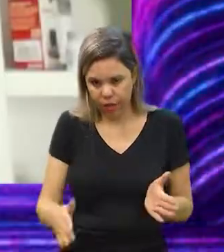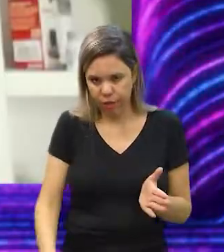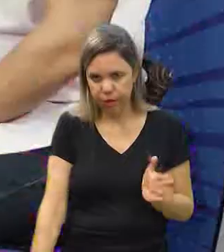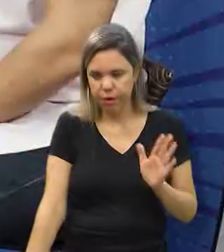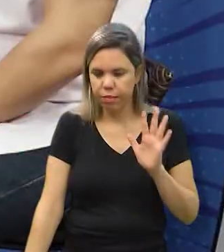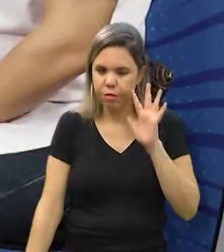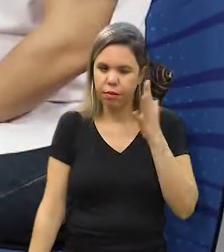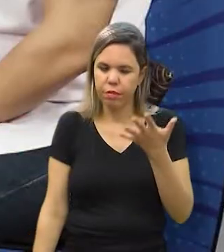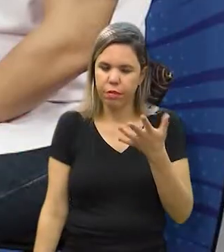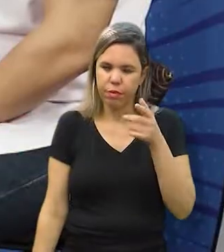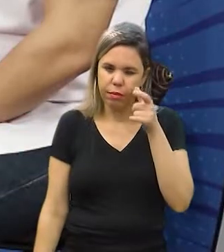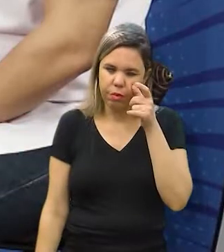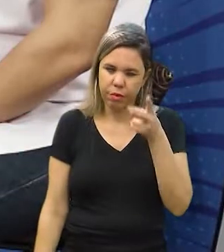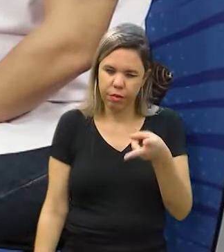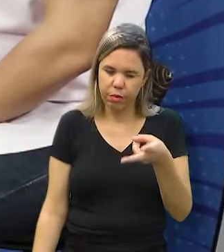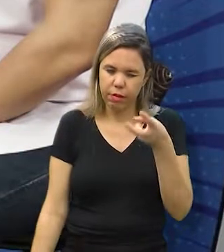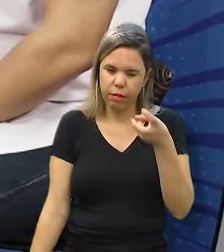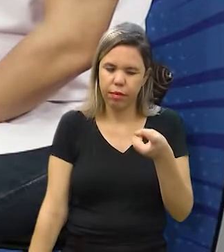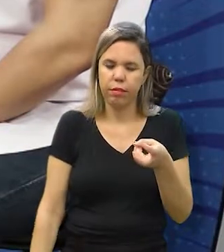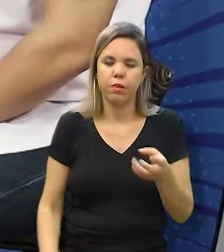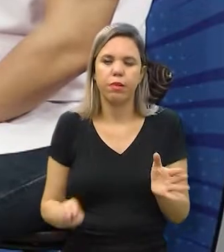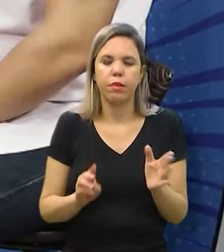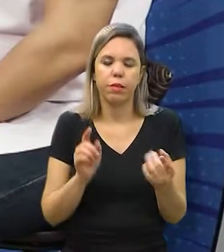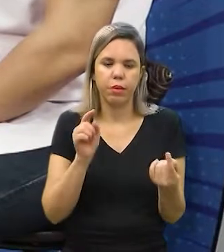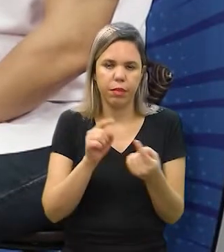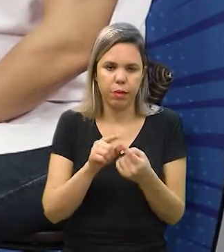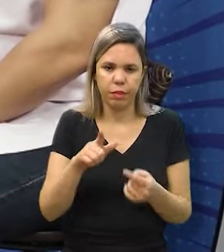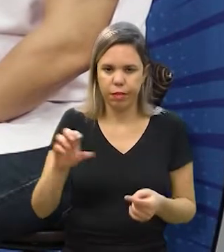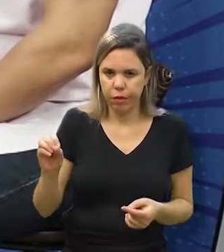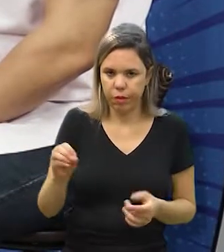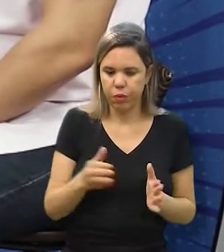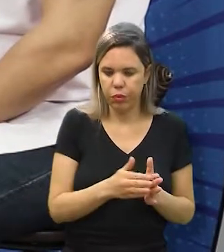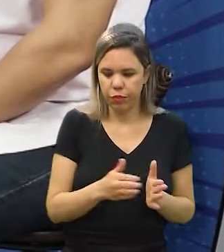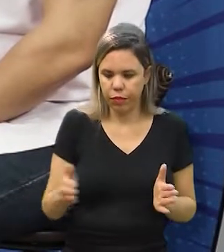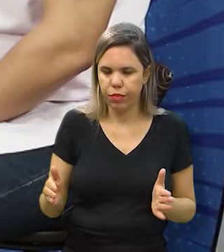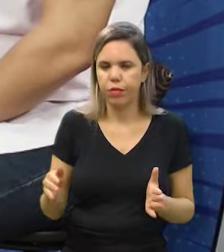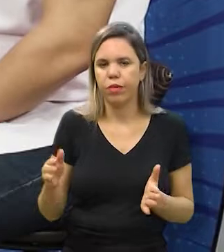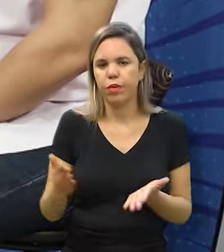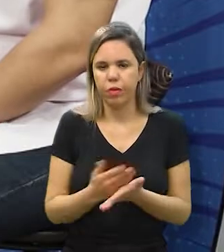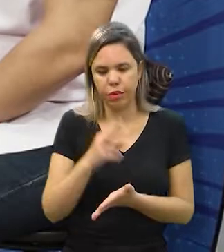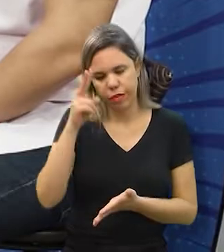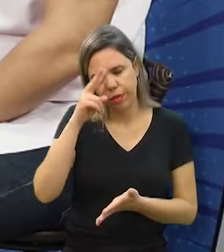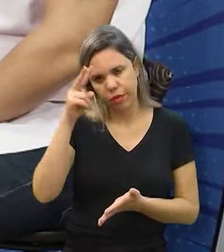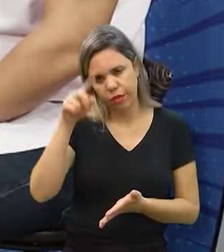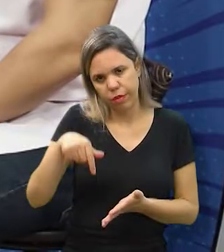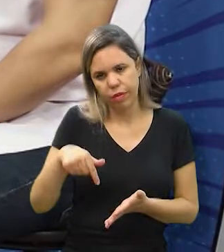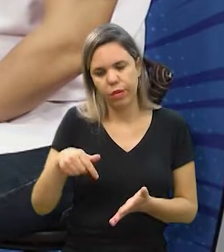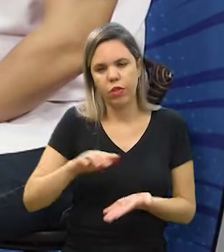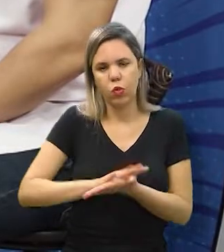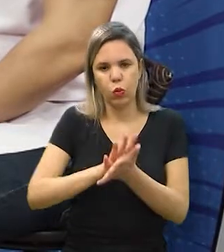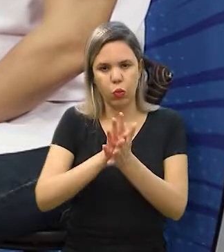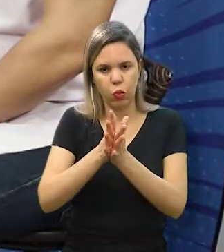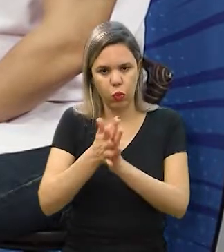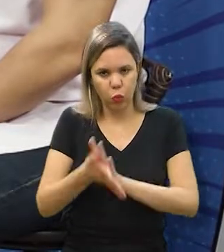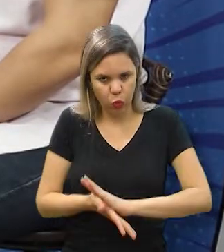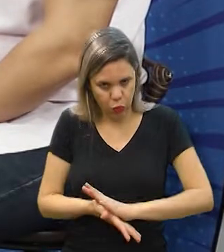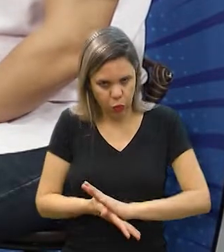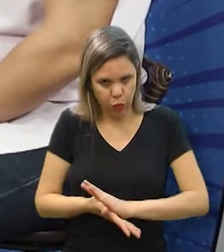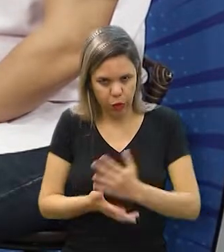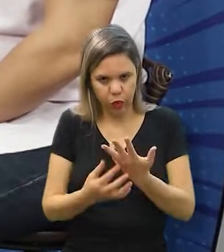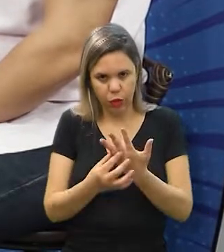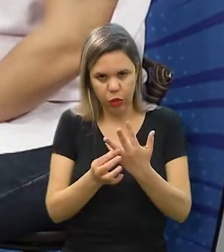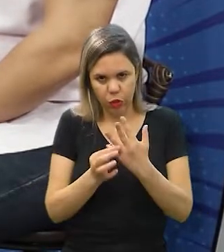leitura. Mas a grande meta do Leonardo ao longo da saga vai ser destruir o Topázio